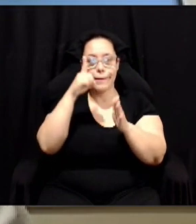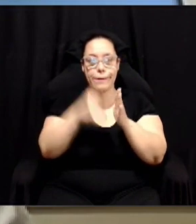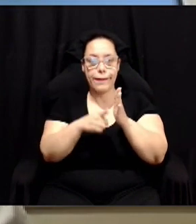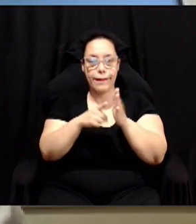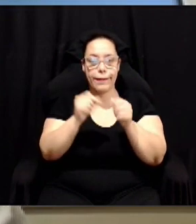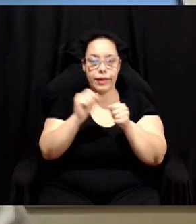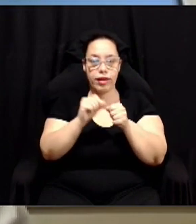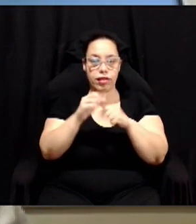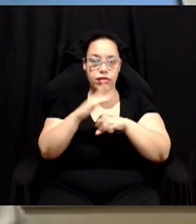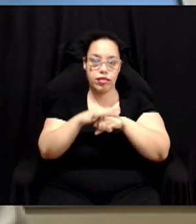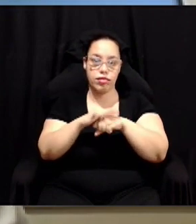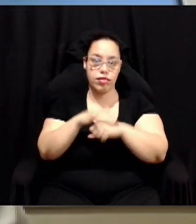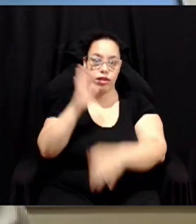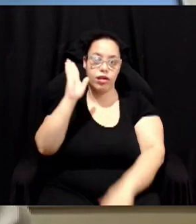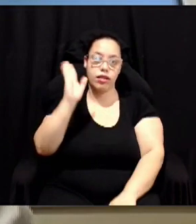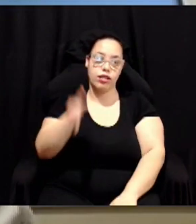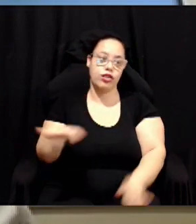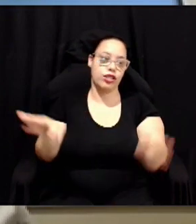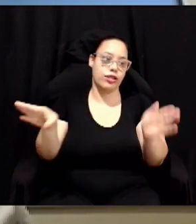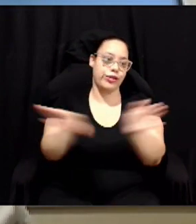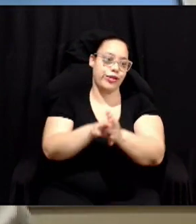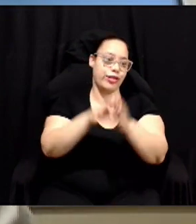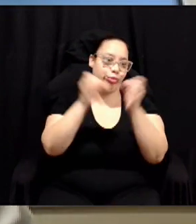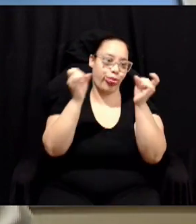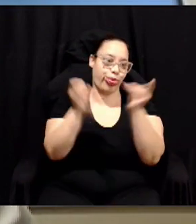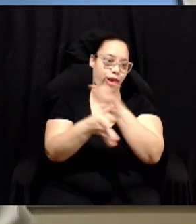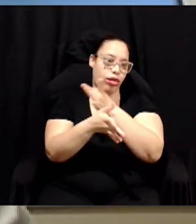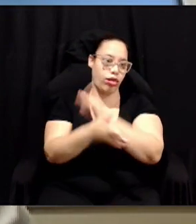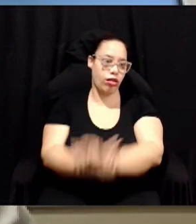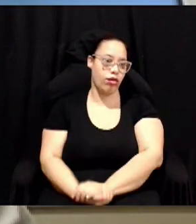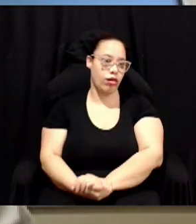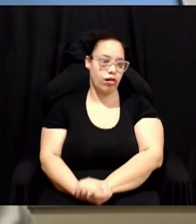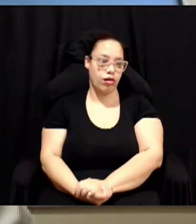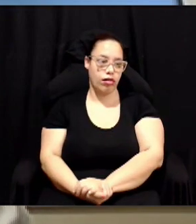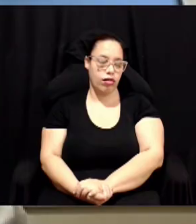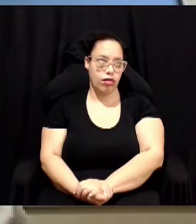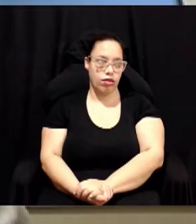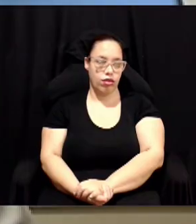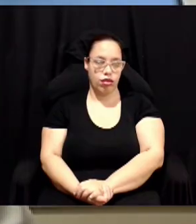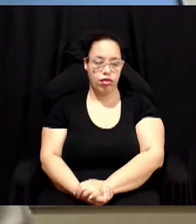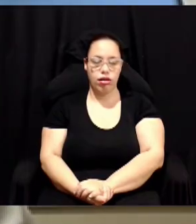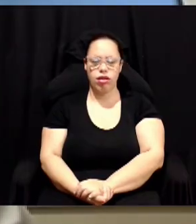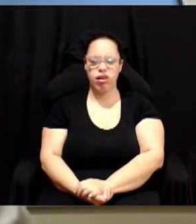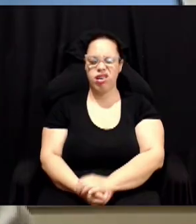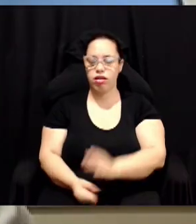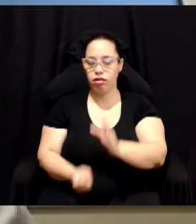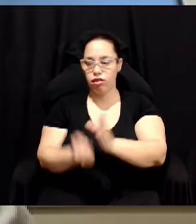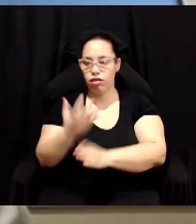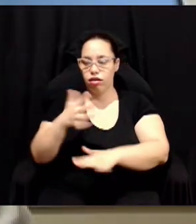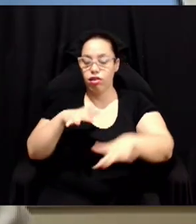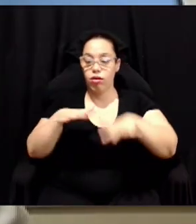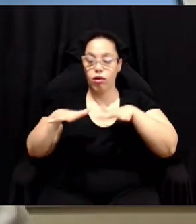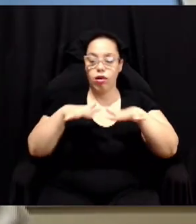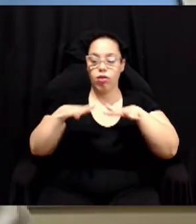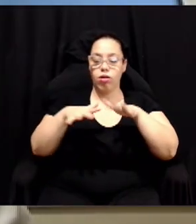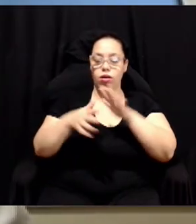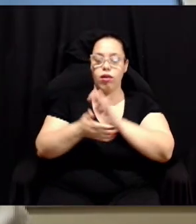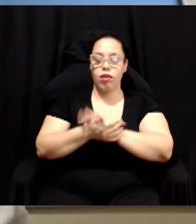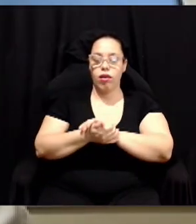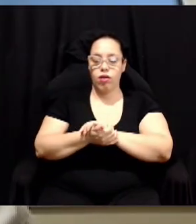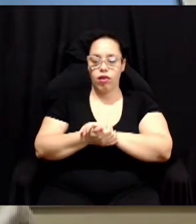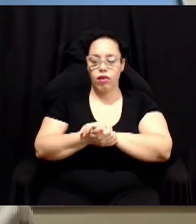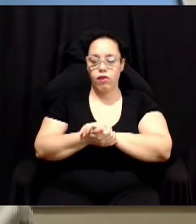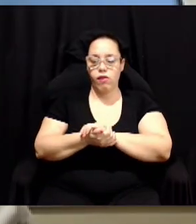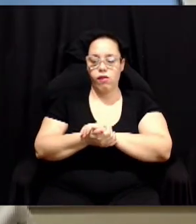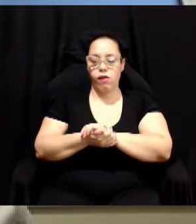já está instalada. Quando surgem os sintomas motores, a doença já está